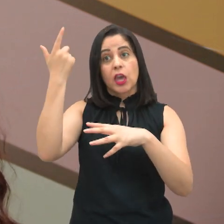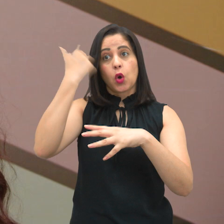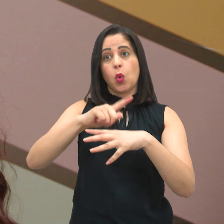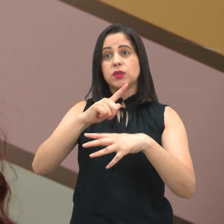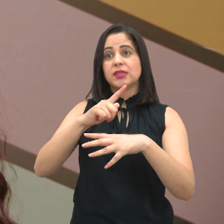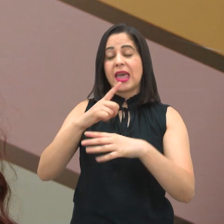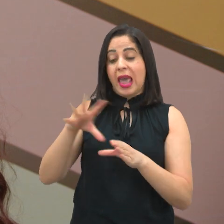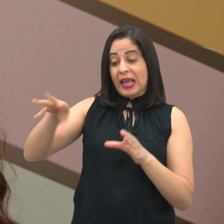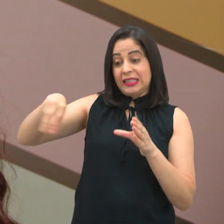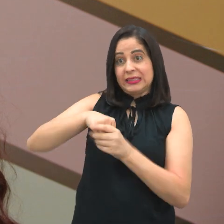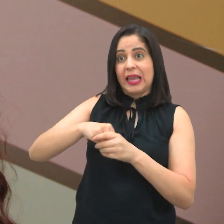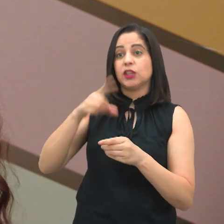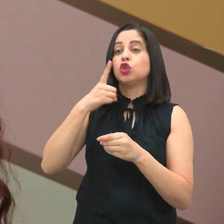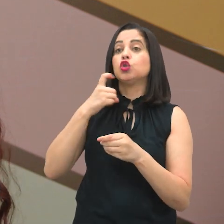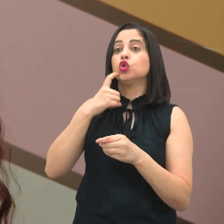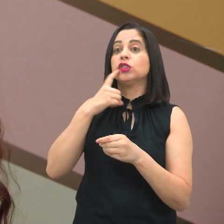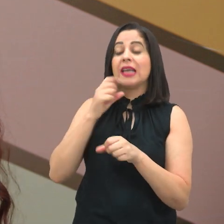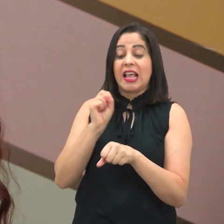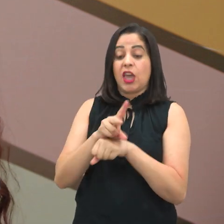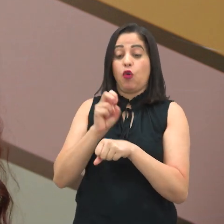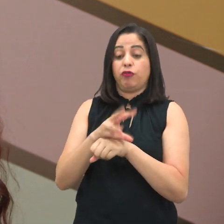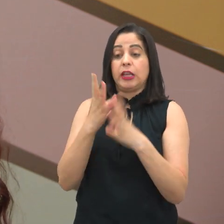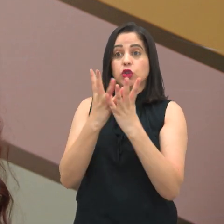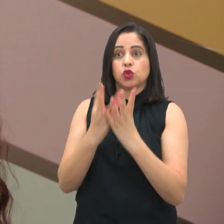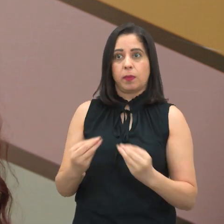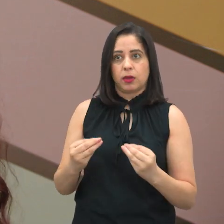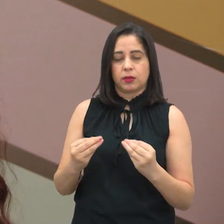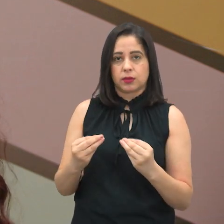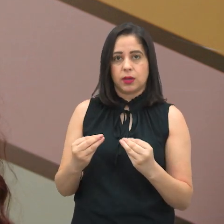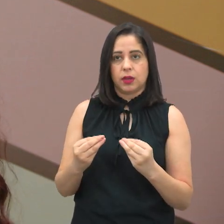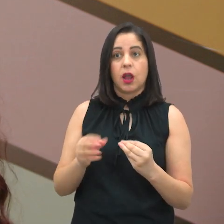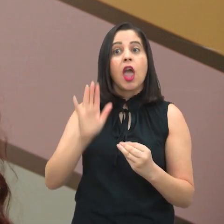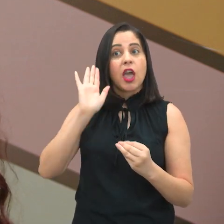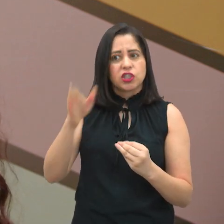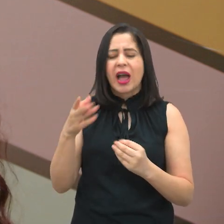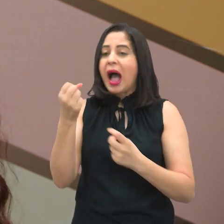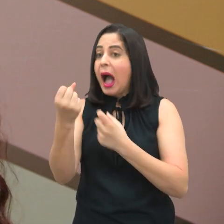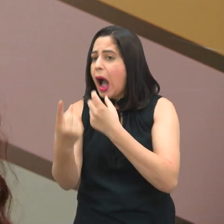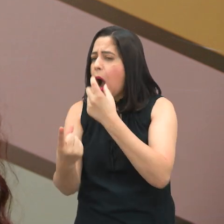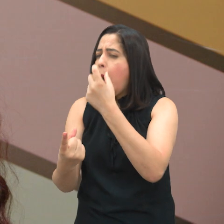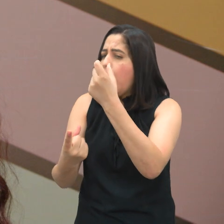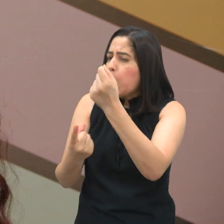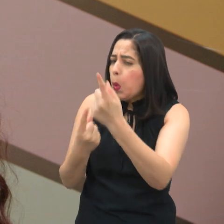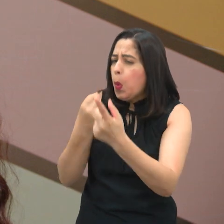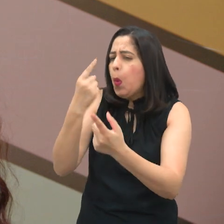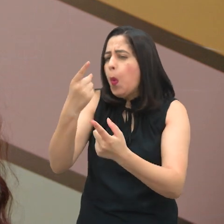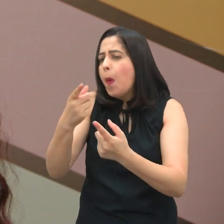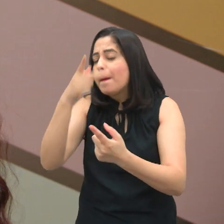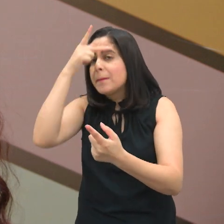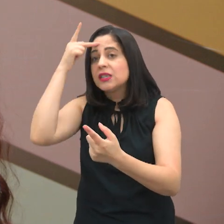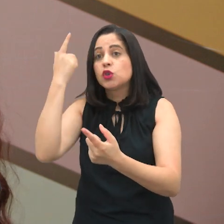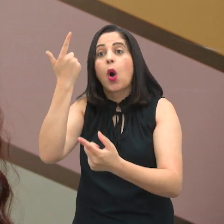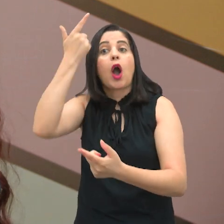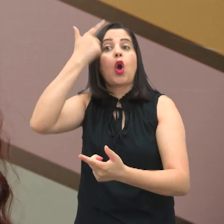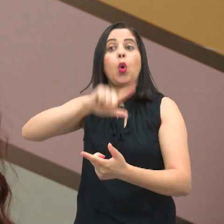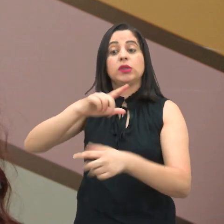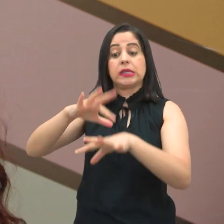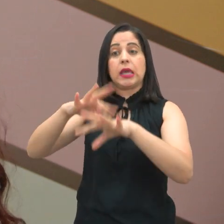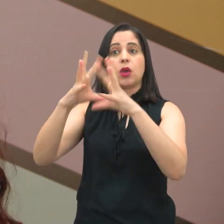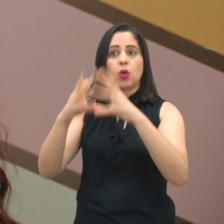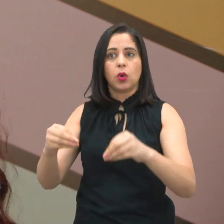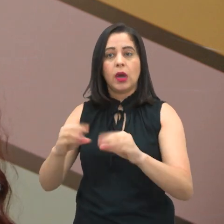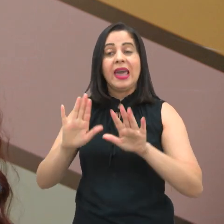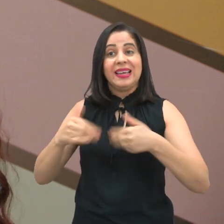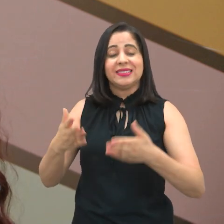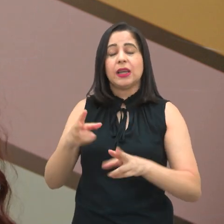E temos alguns casos na literatura de cura, tá? Então, a gente tem uma esperança muito grande de que